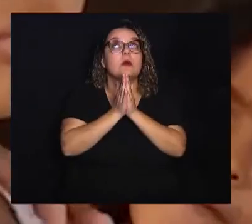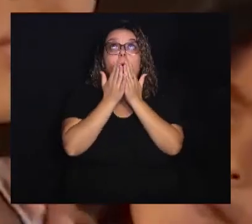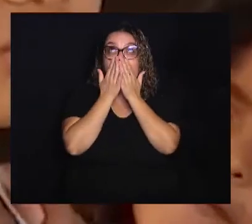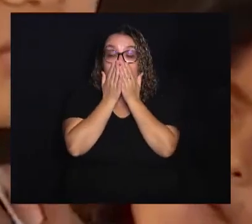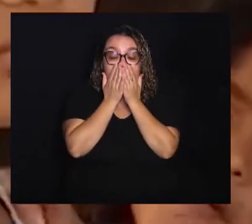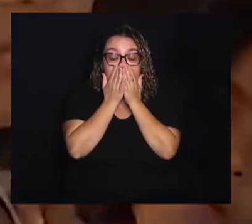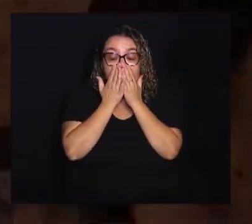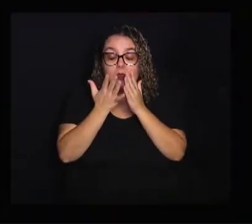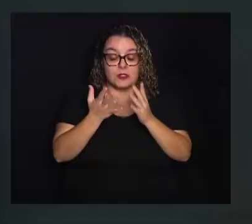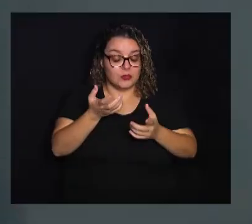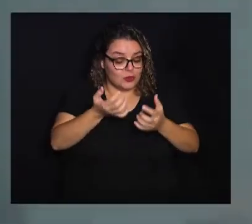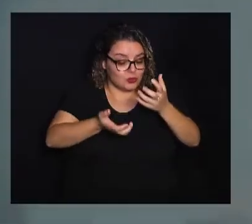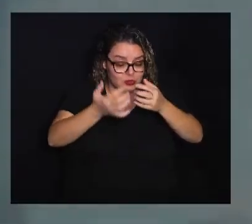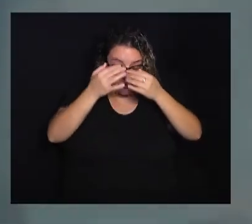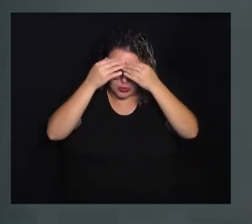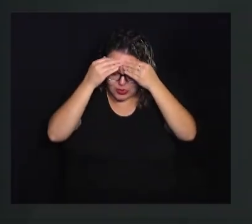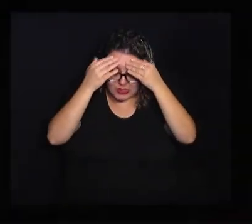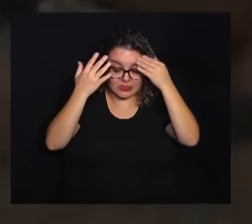barraco pegando fogo.